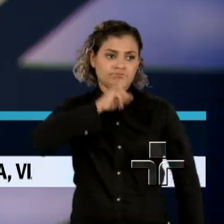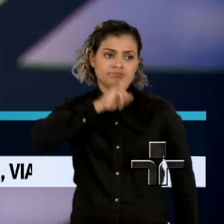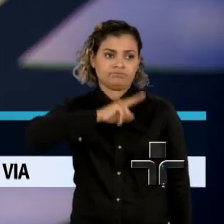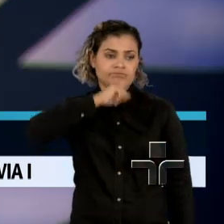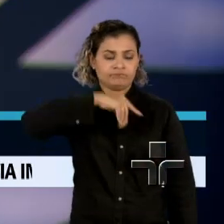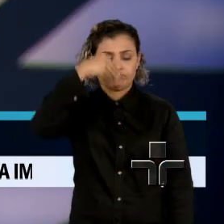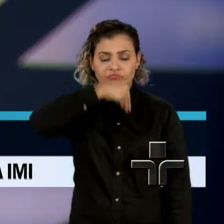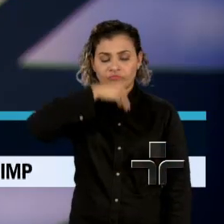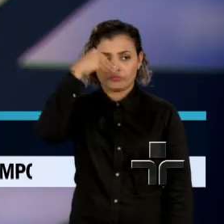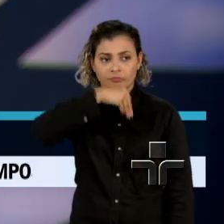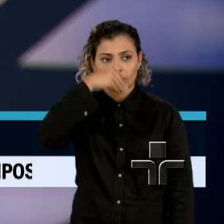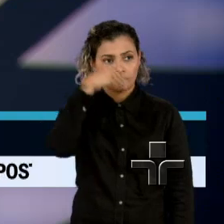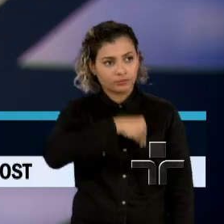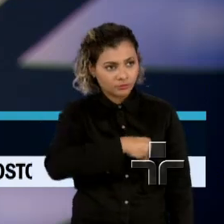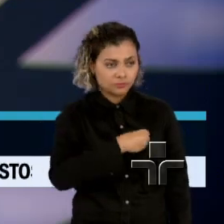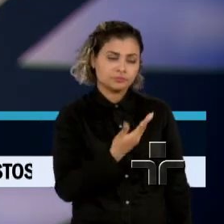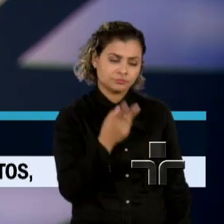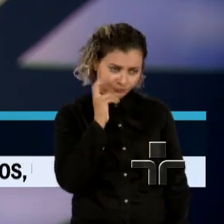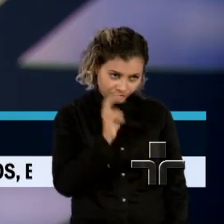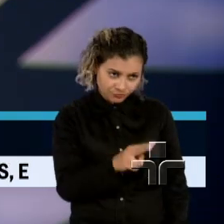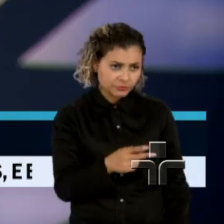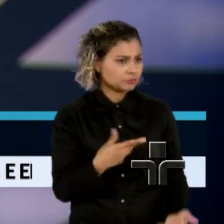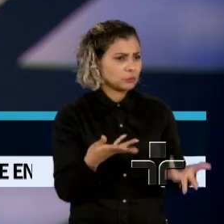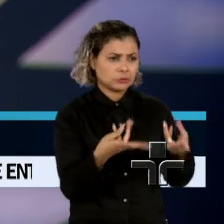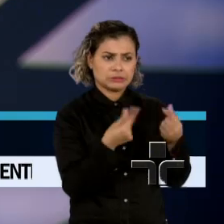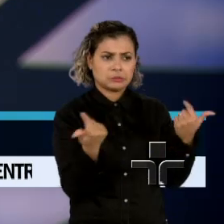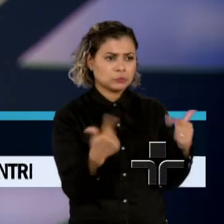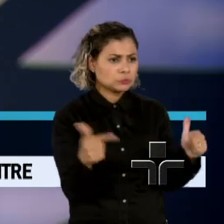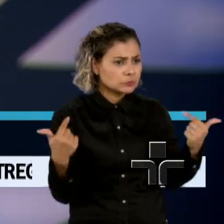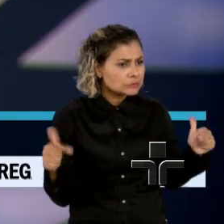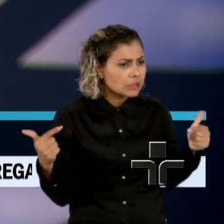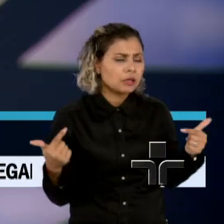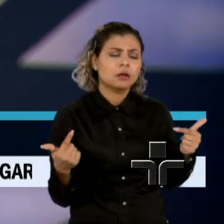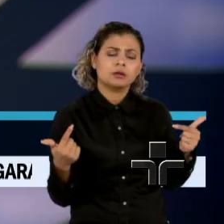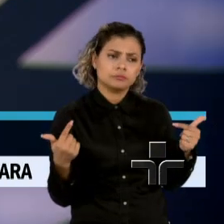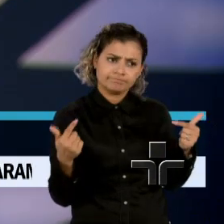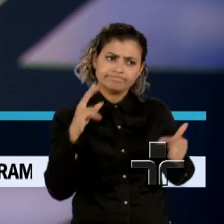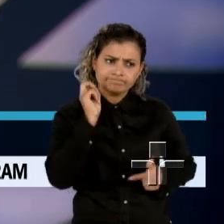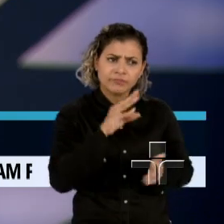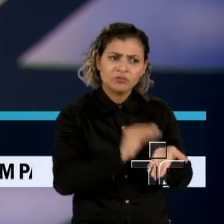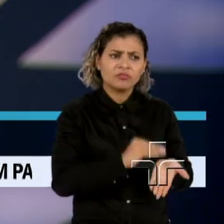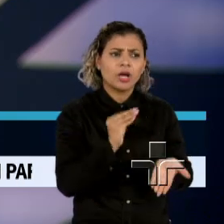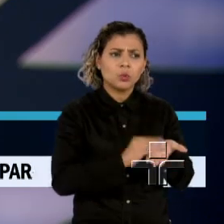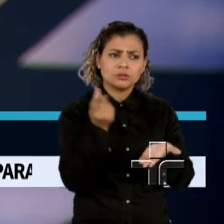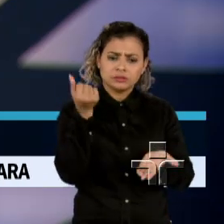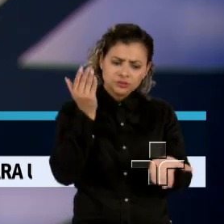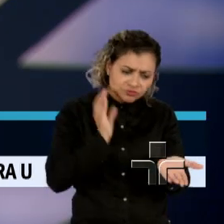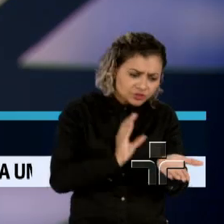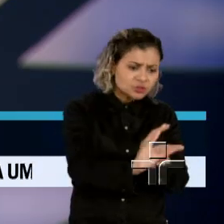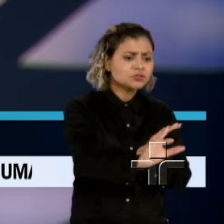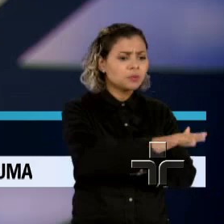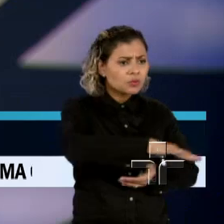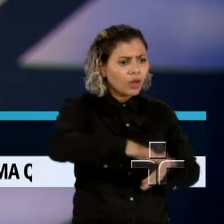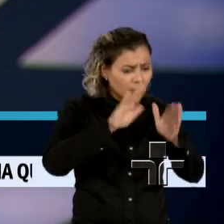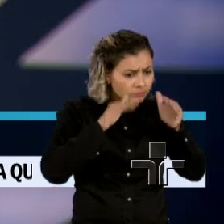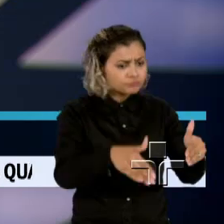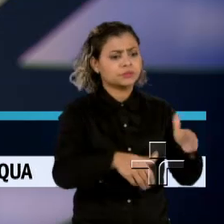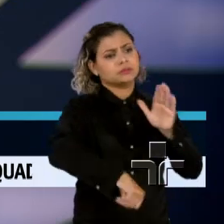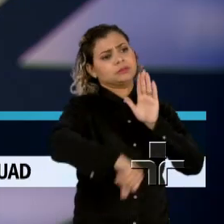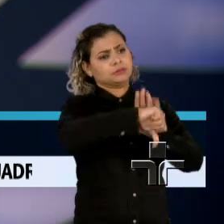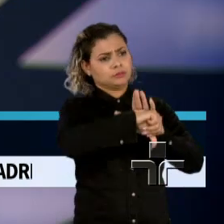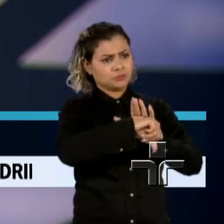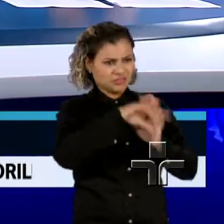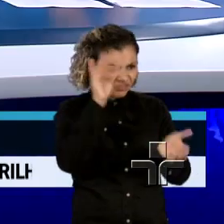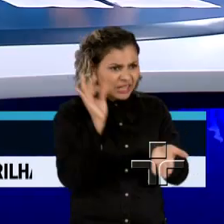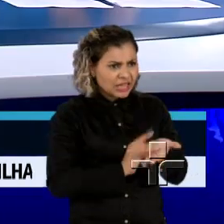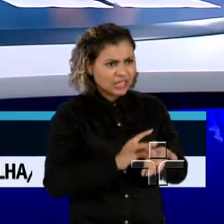falha, né, comprometida, ineficiente. A gente falta investimento no desmantelamento do crime e acho que,